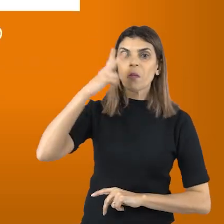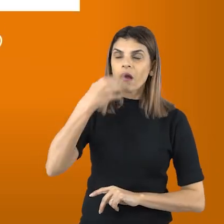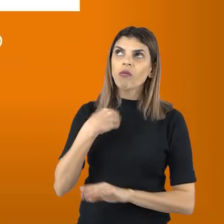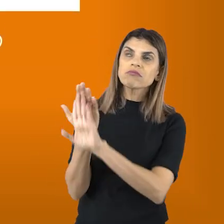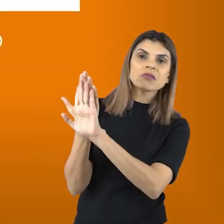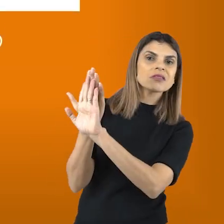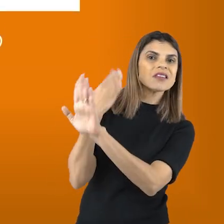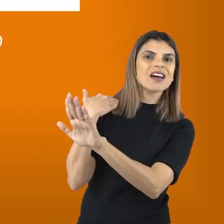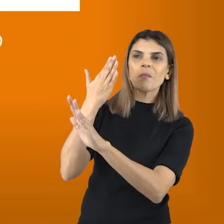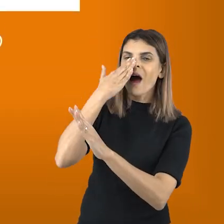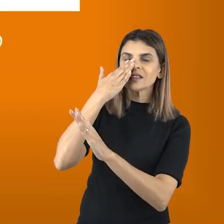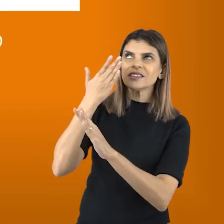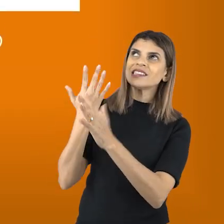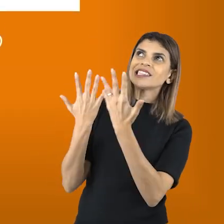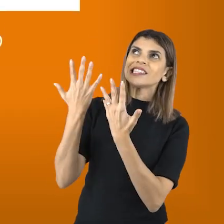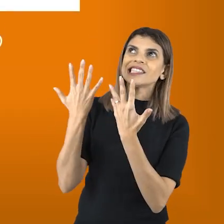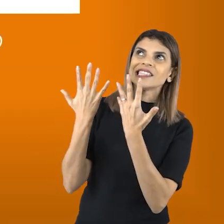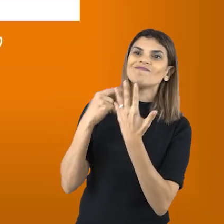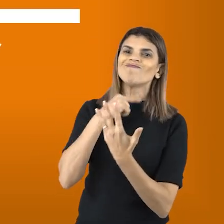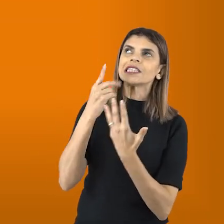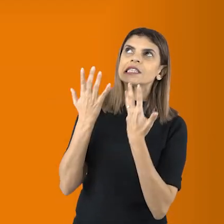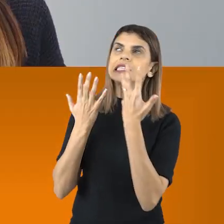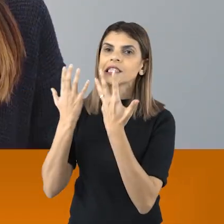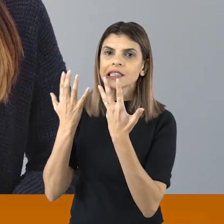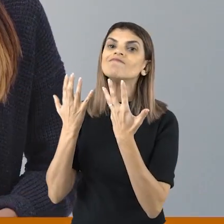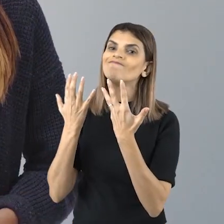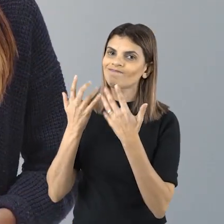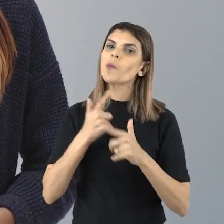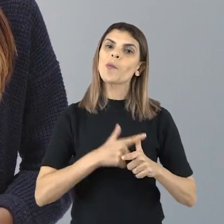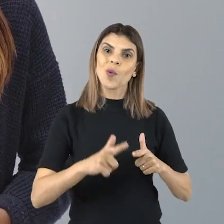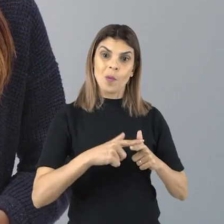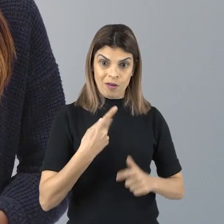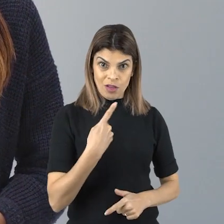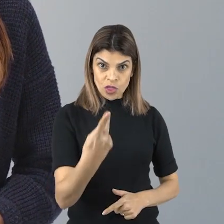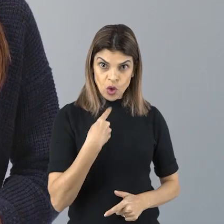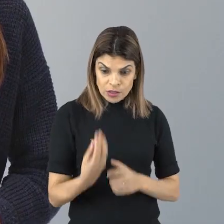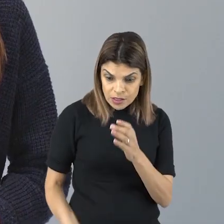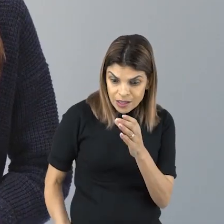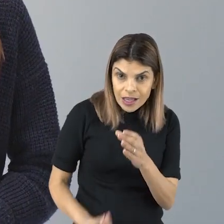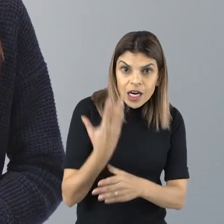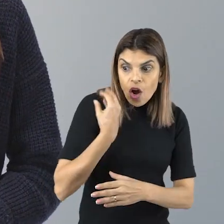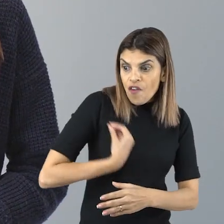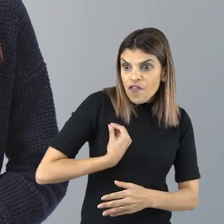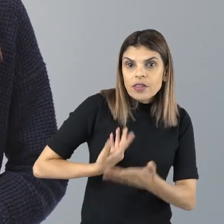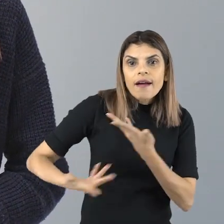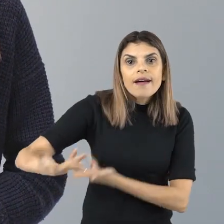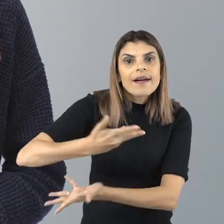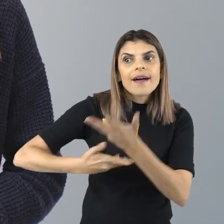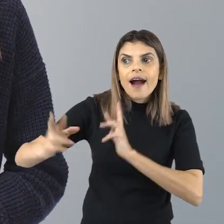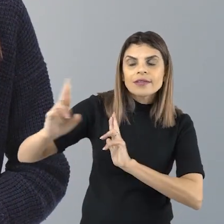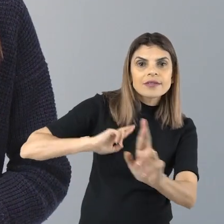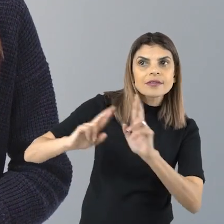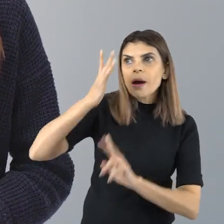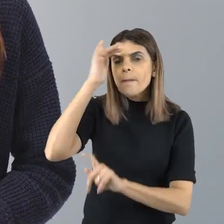pecado causa uma separação, cria uma brecha entre nós e Deus. É um problema, porque fomos criados para nos relacionar com pessoas